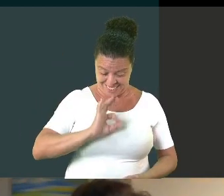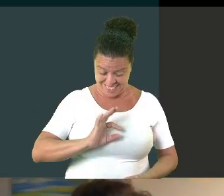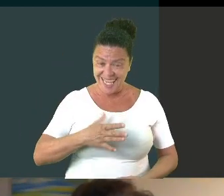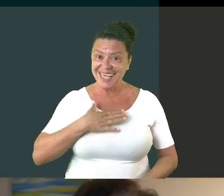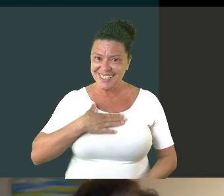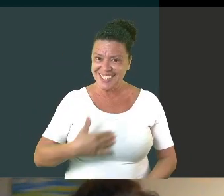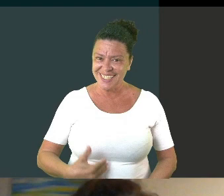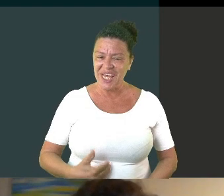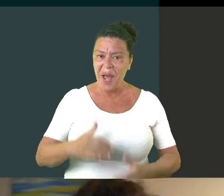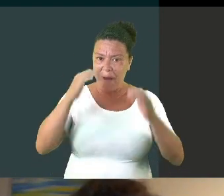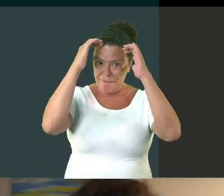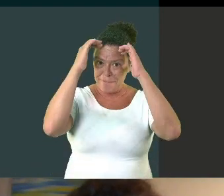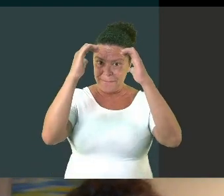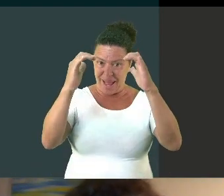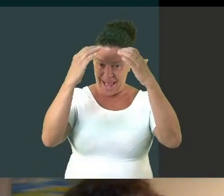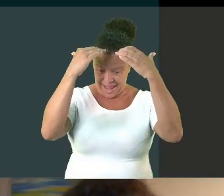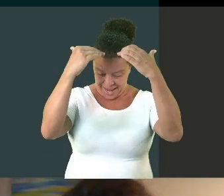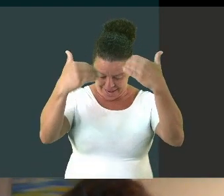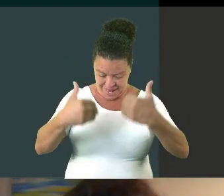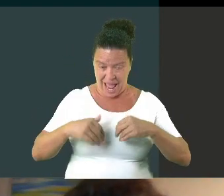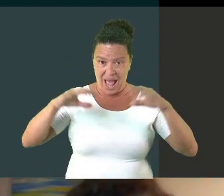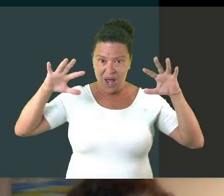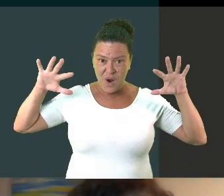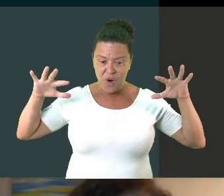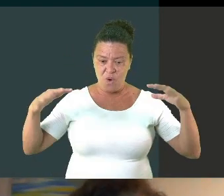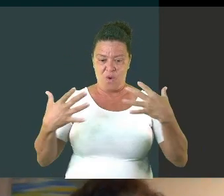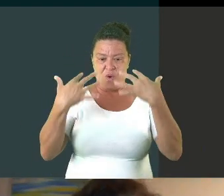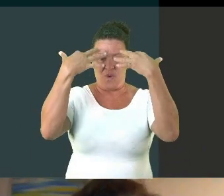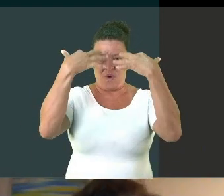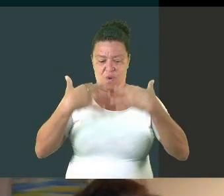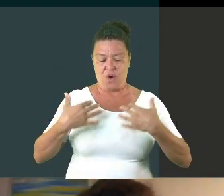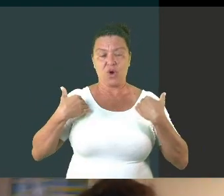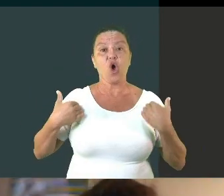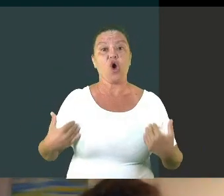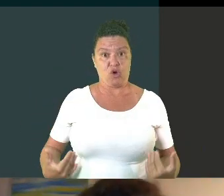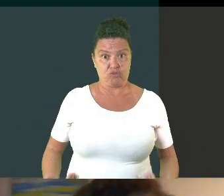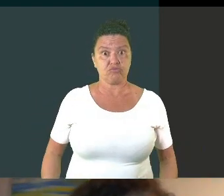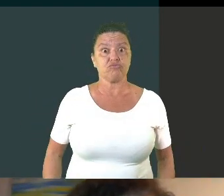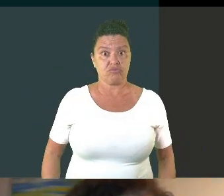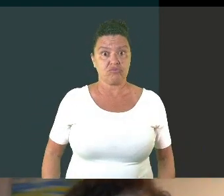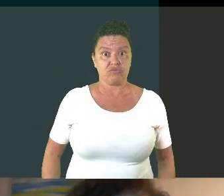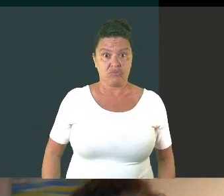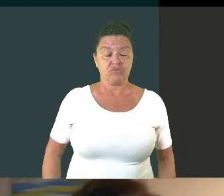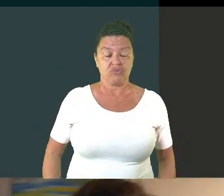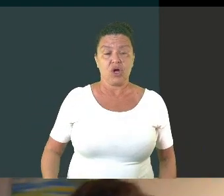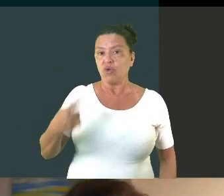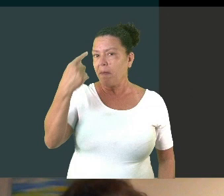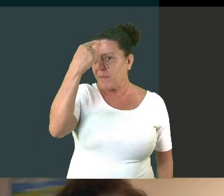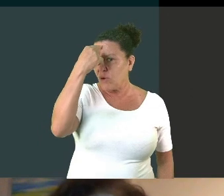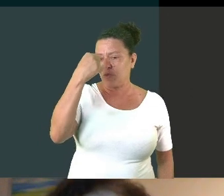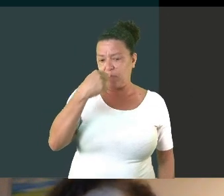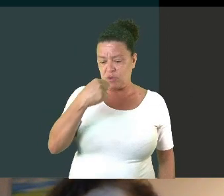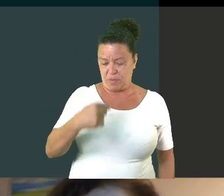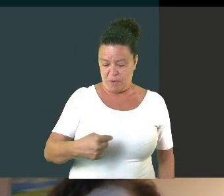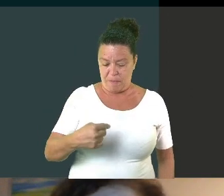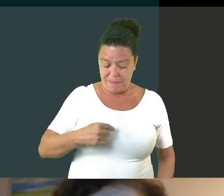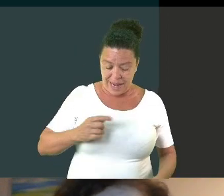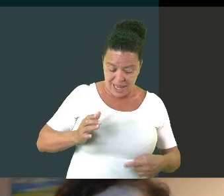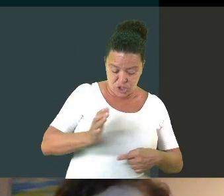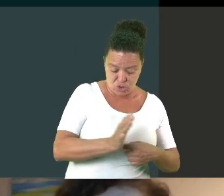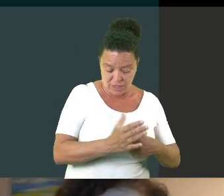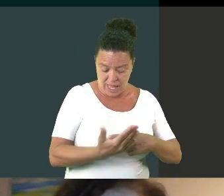para atender a cada organismo, ao nosso organismo, em cada um dos pontos, para atender às